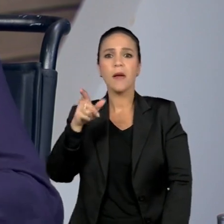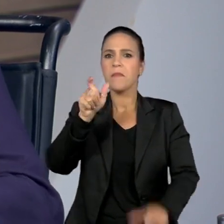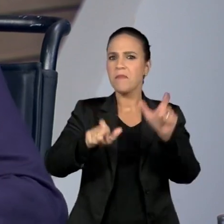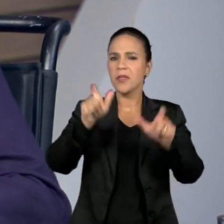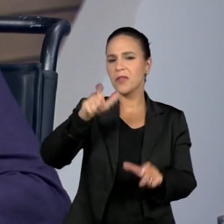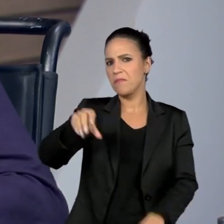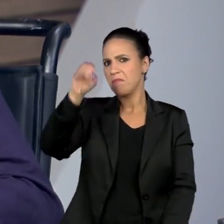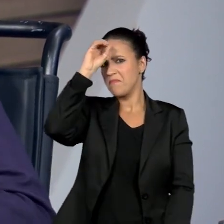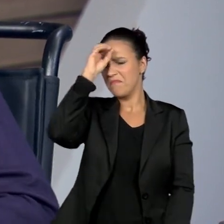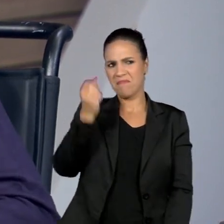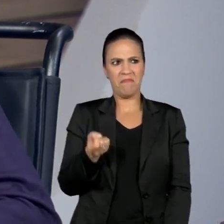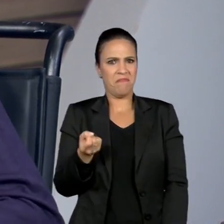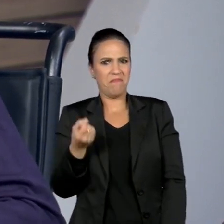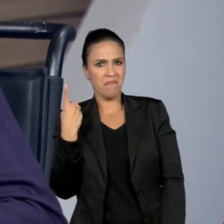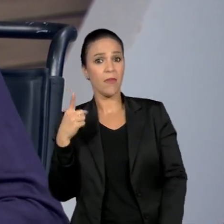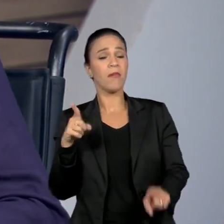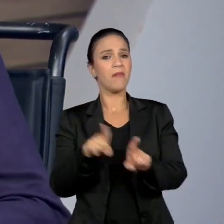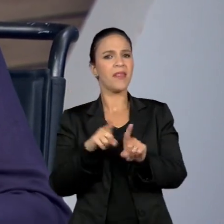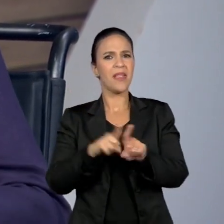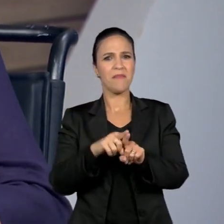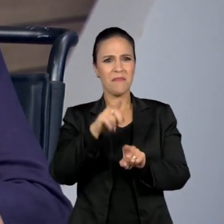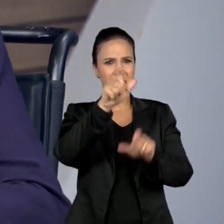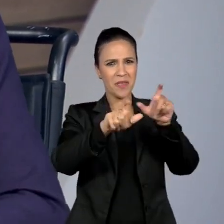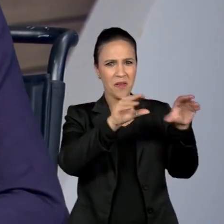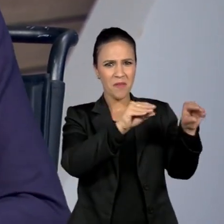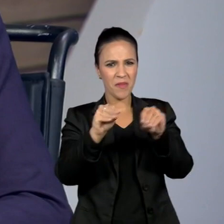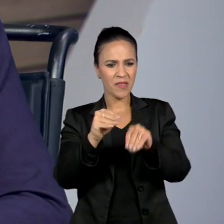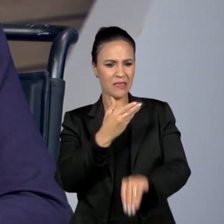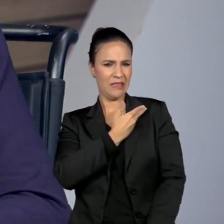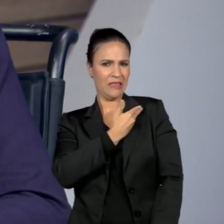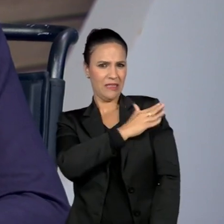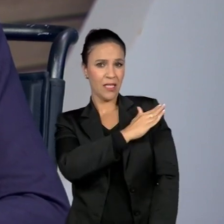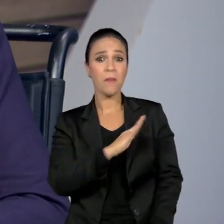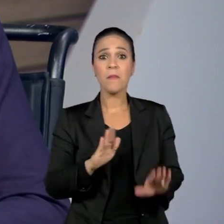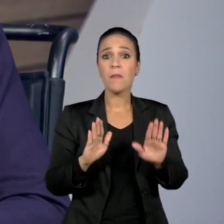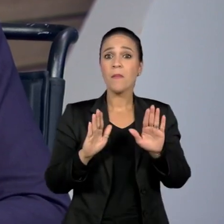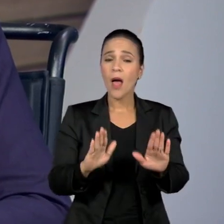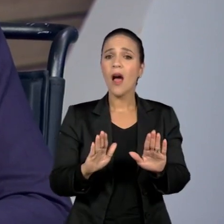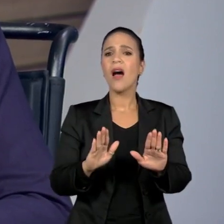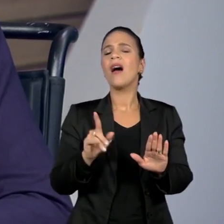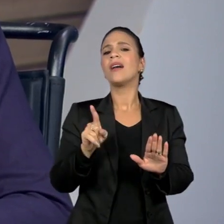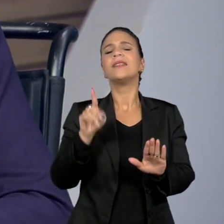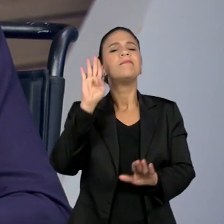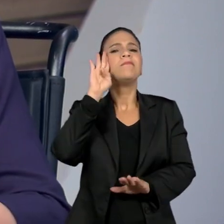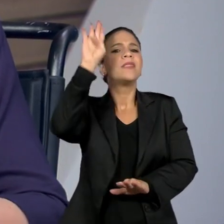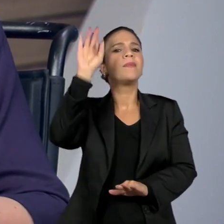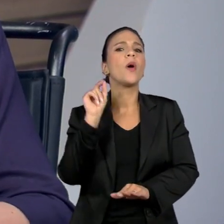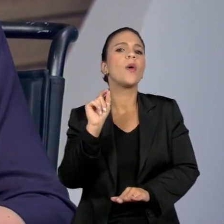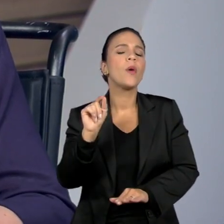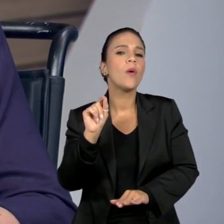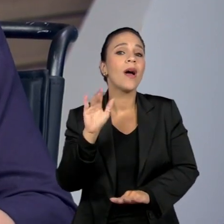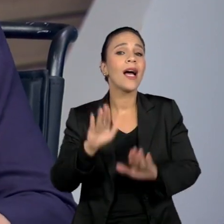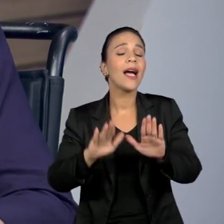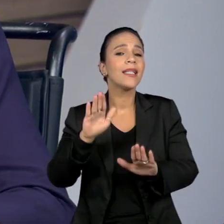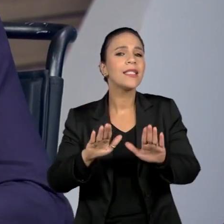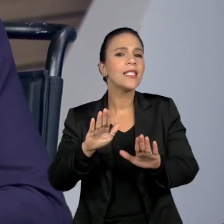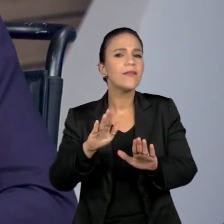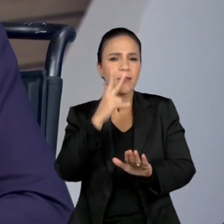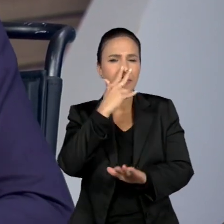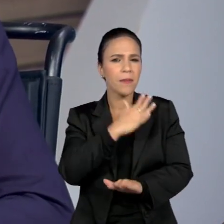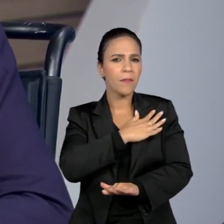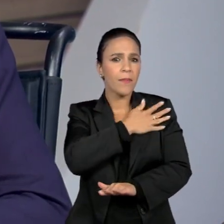uma política bem estruturada, que dê conta de todas essas necessidades urgentes. Beatriz chamou a atenção